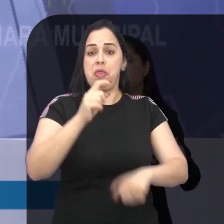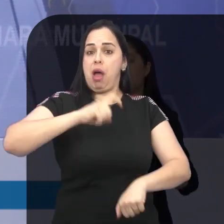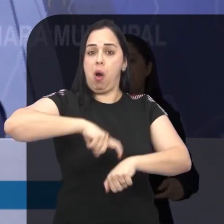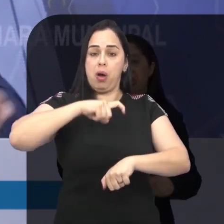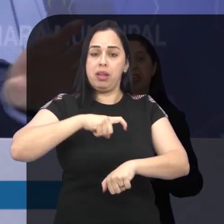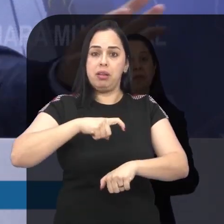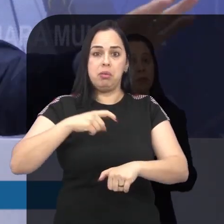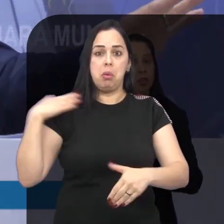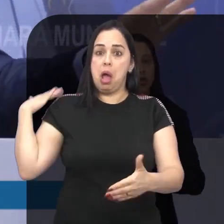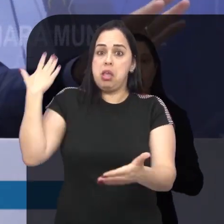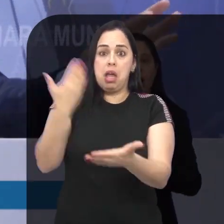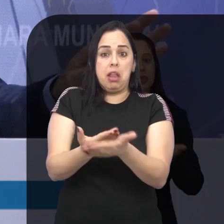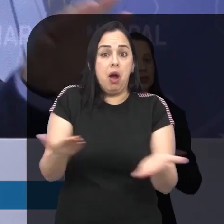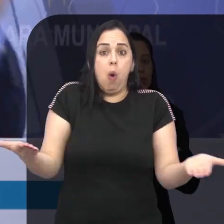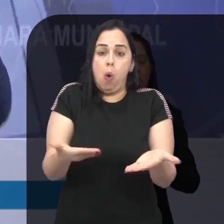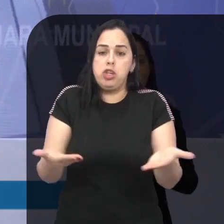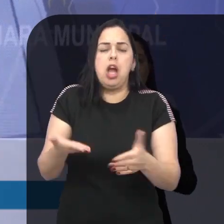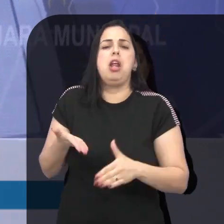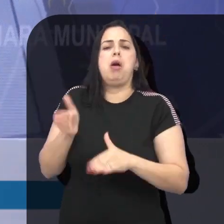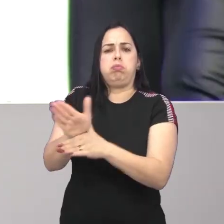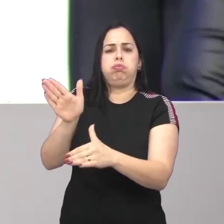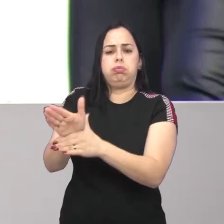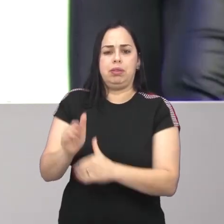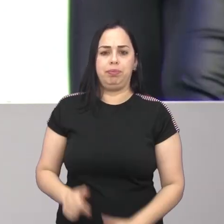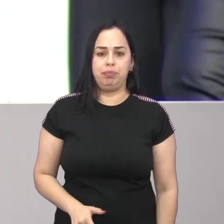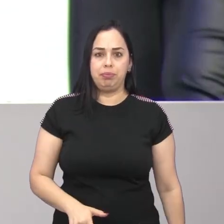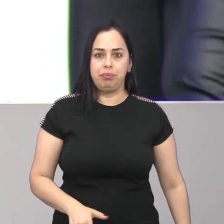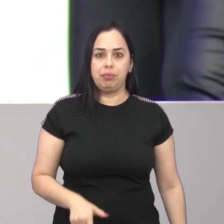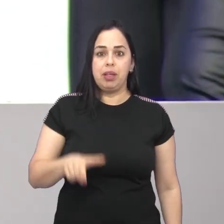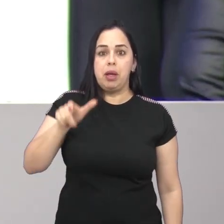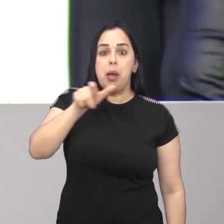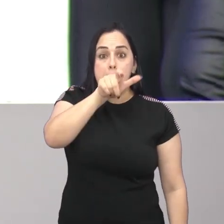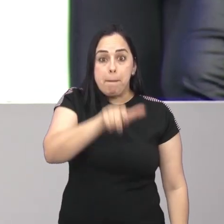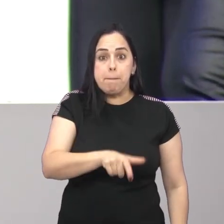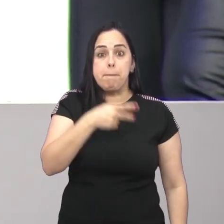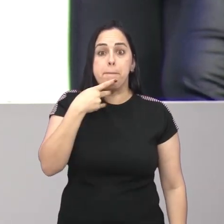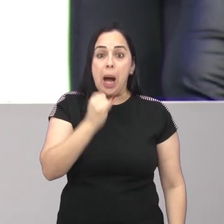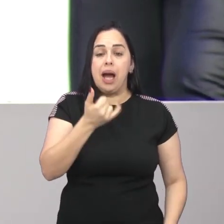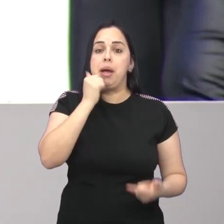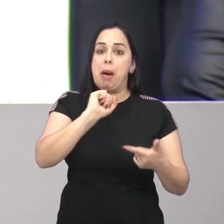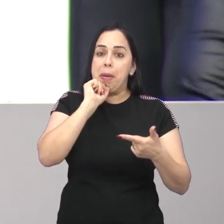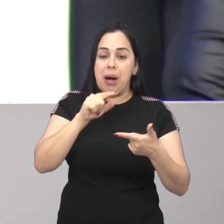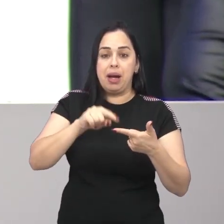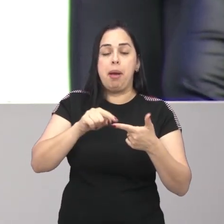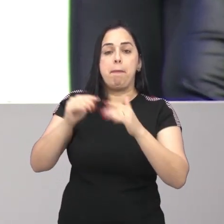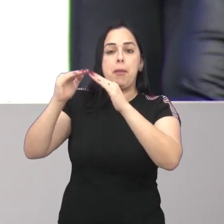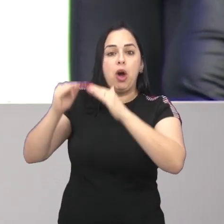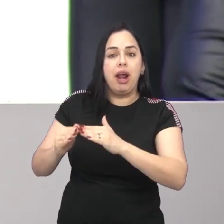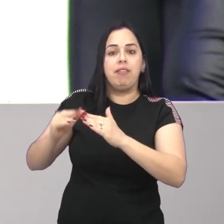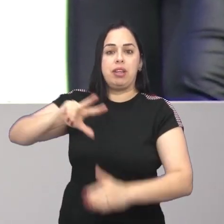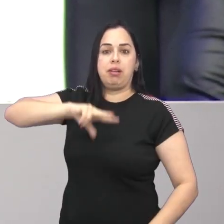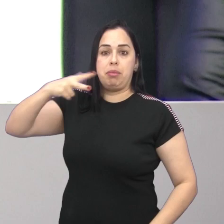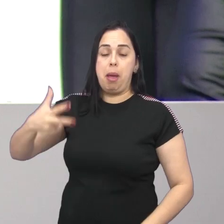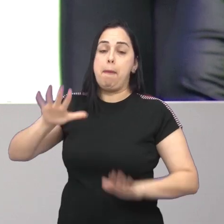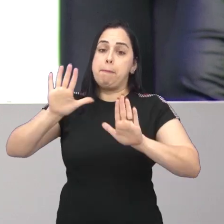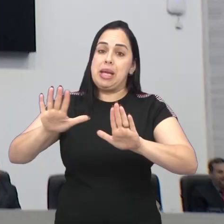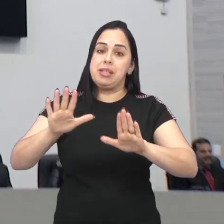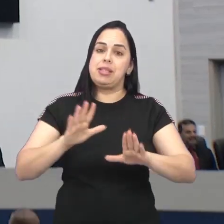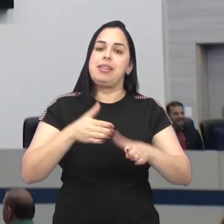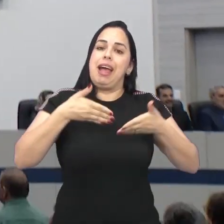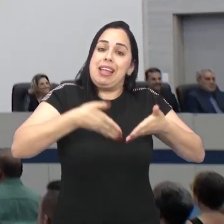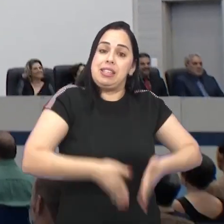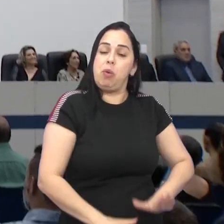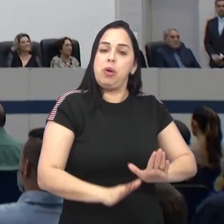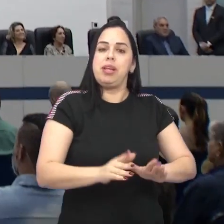mãos e até hoje nunca mais parou de ajudar o clube. Filho de pais portugueses, Fernando Augusto Evaristo nasceu em São Paulo,